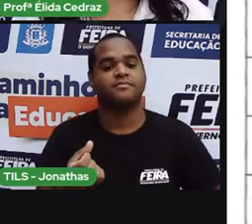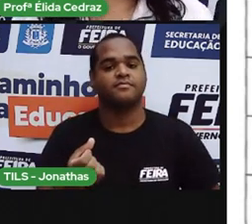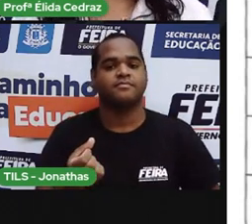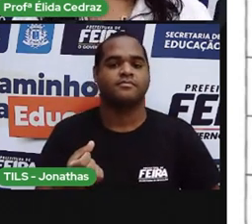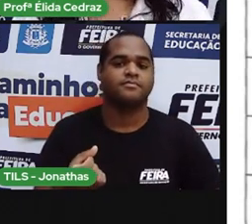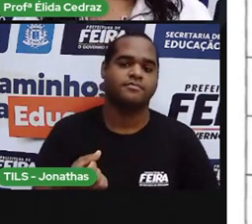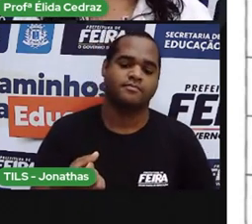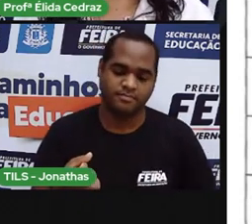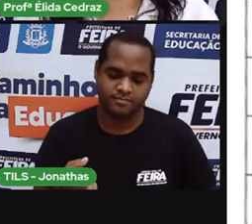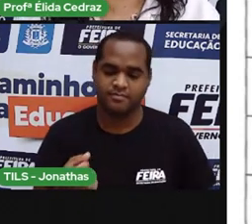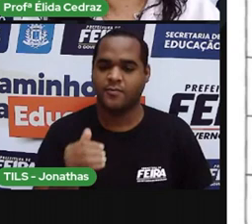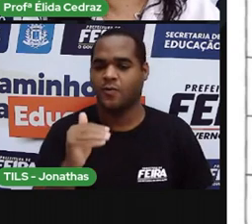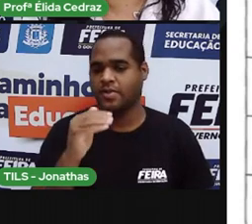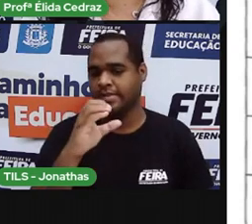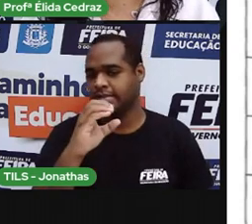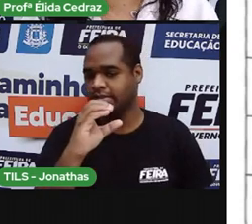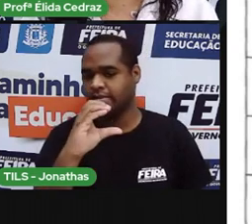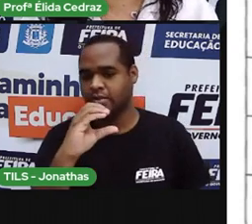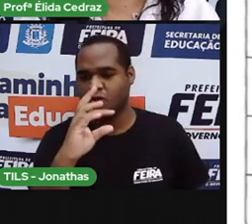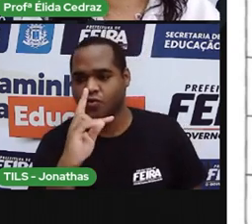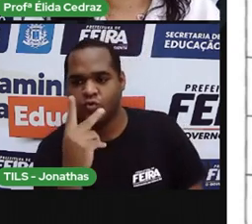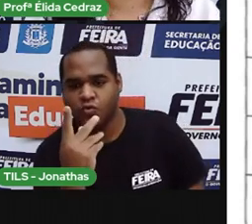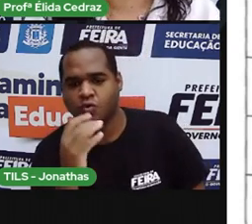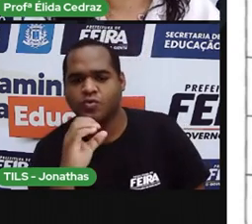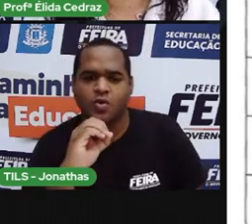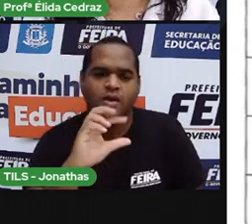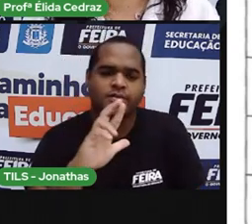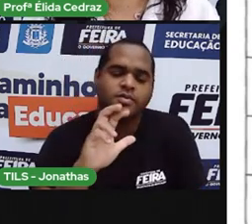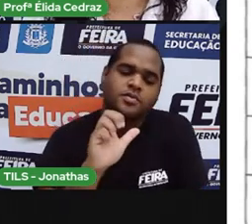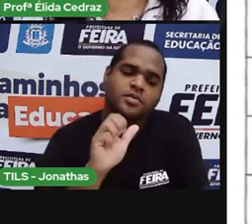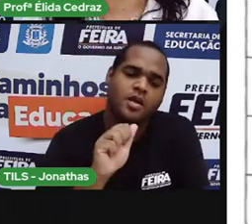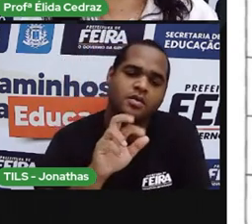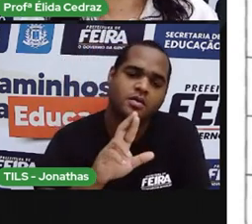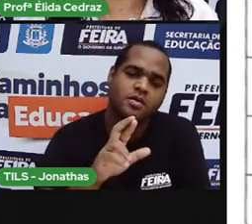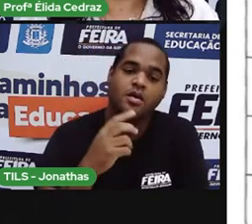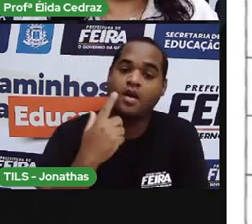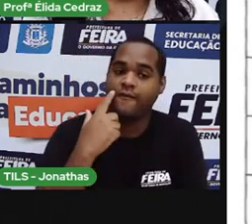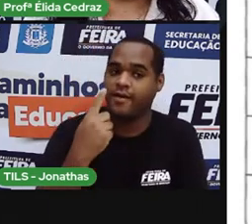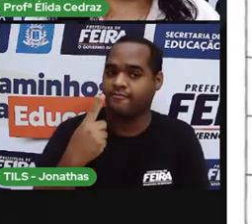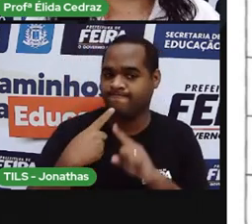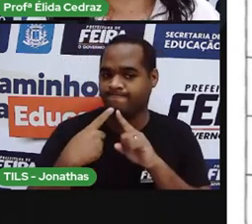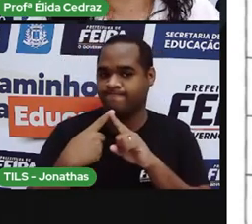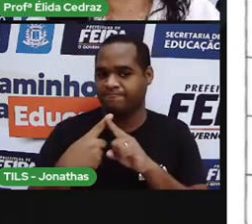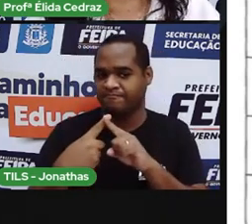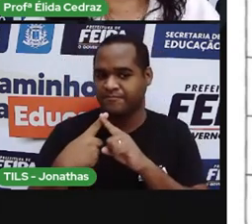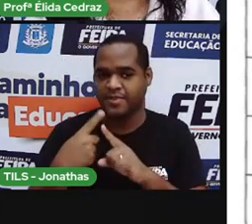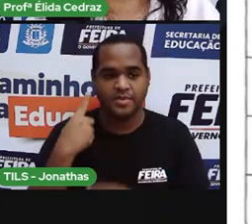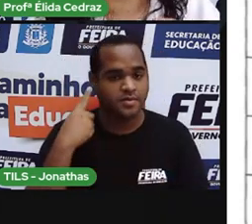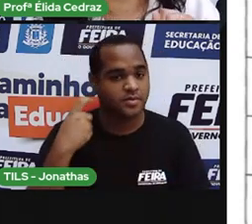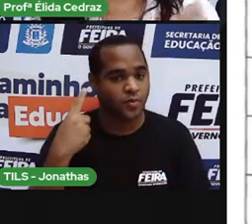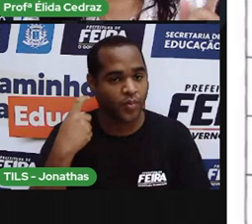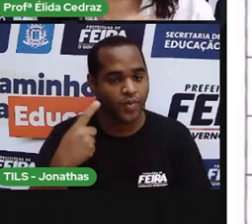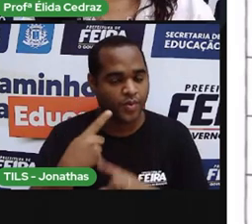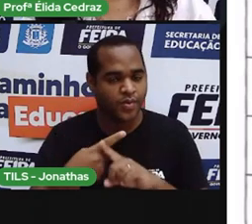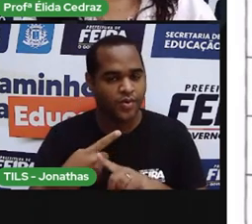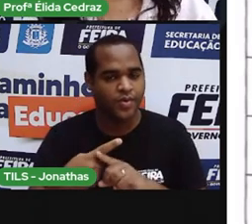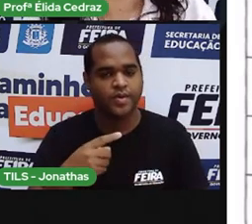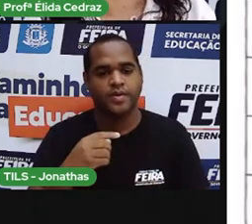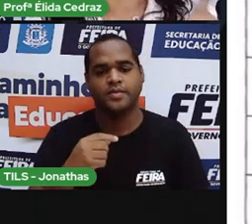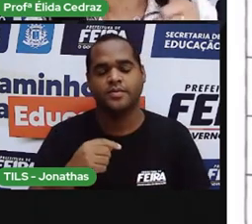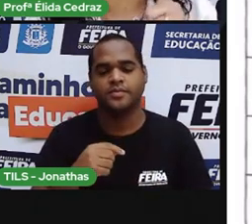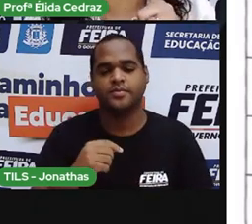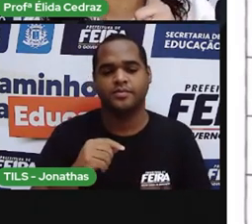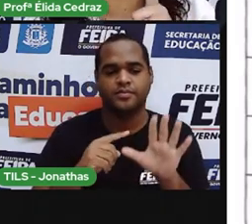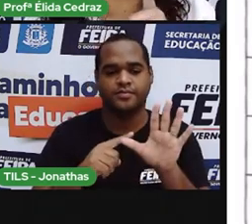palavra chorar. Olha aí de novo o som do X. Vamos ver como nós conseguimos separar o nome